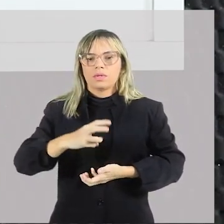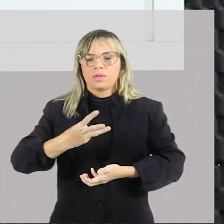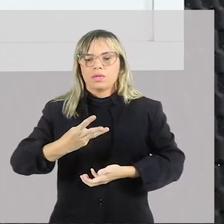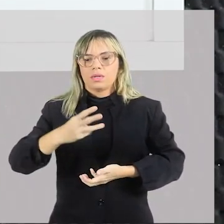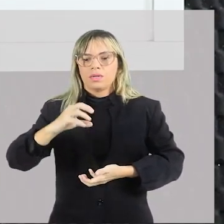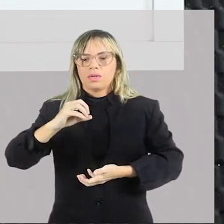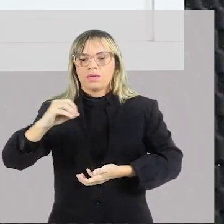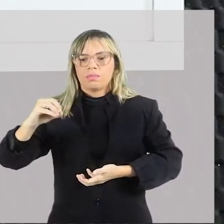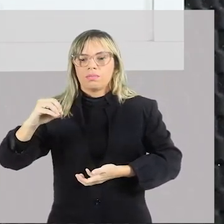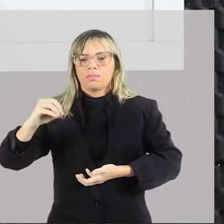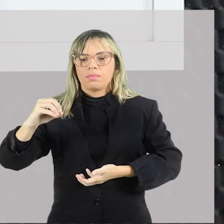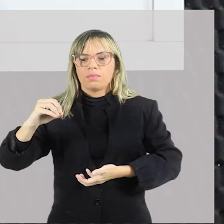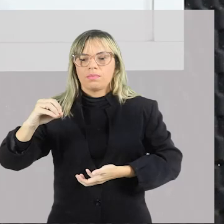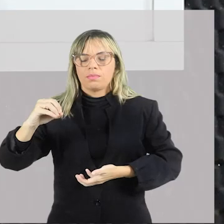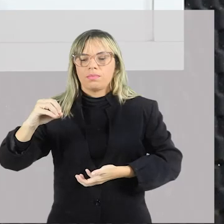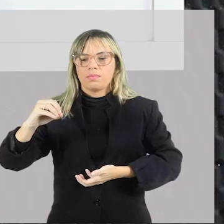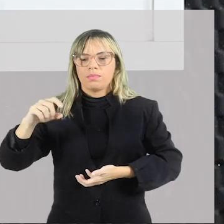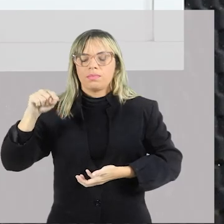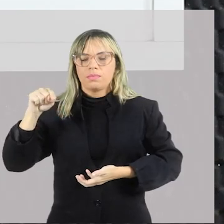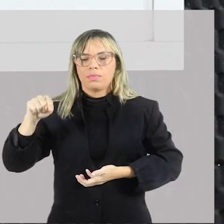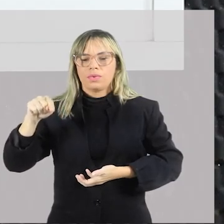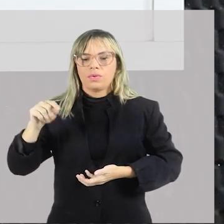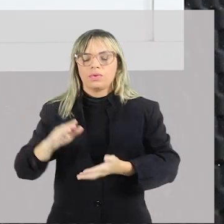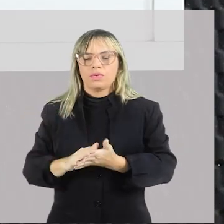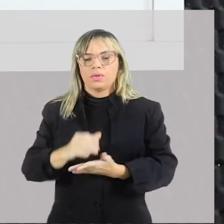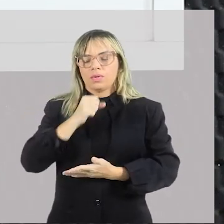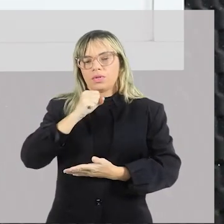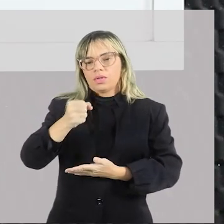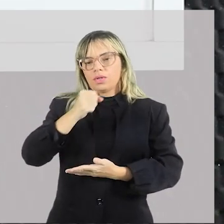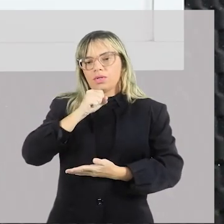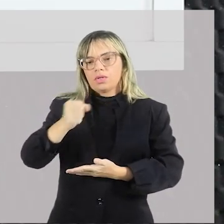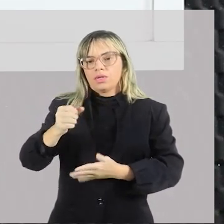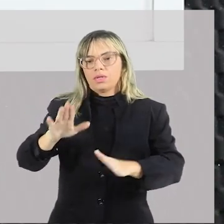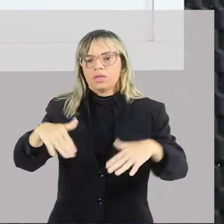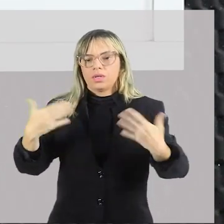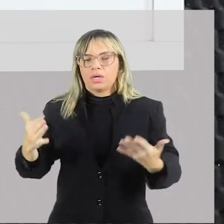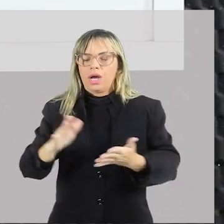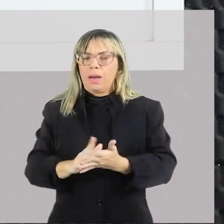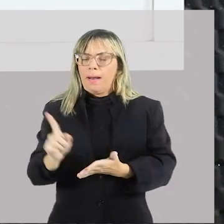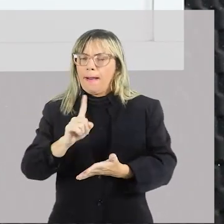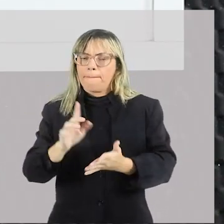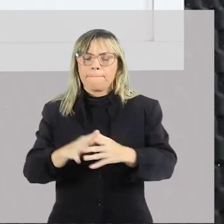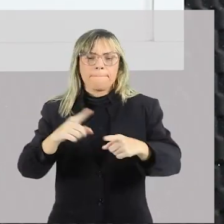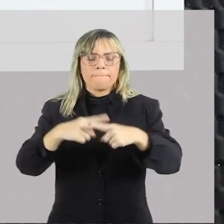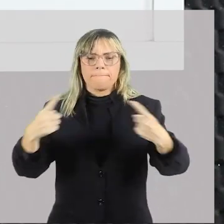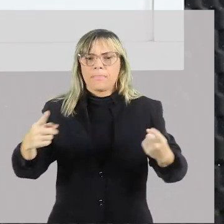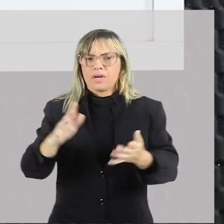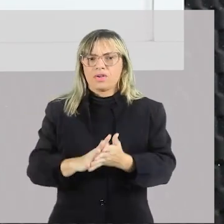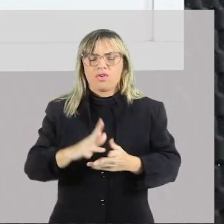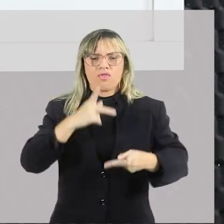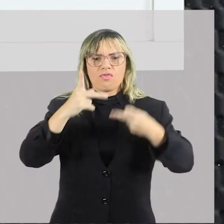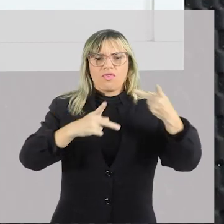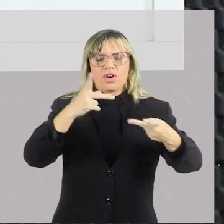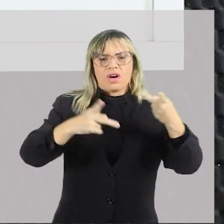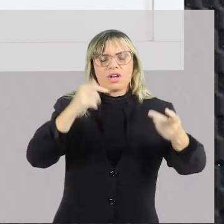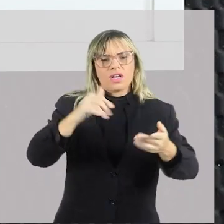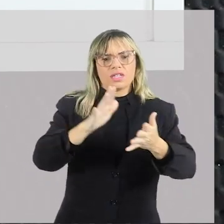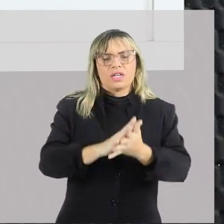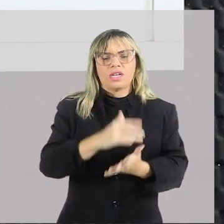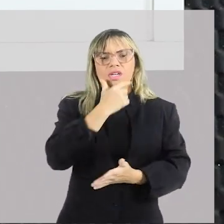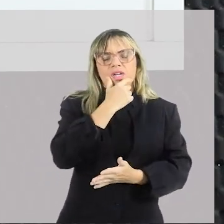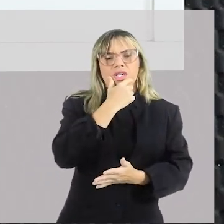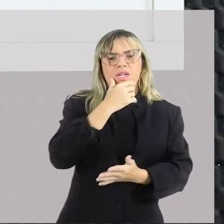bem aqui ó Foi entrevistado só que ele não fala nem inglês nem francês Ele não tá aqui dentro desses